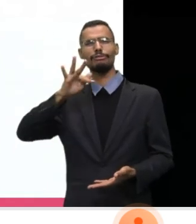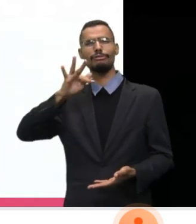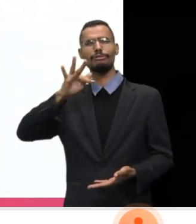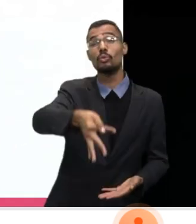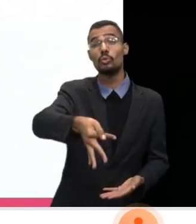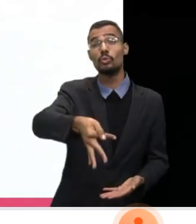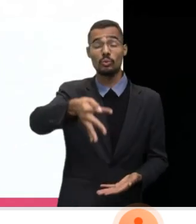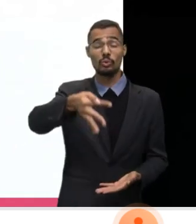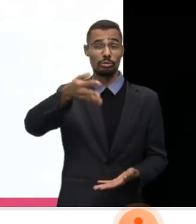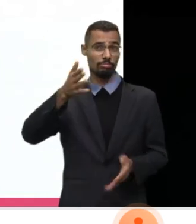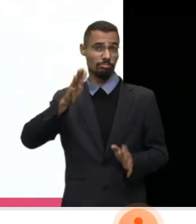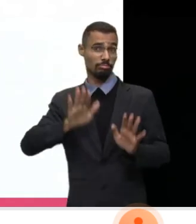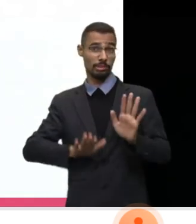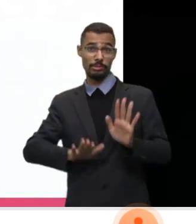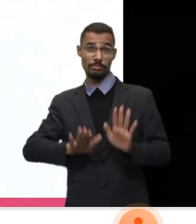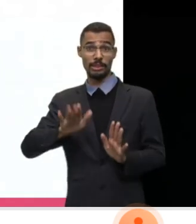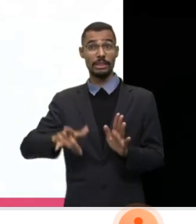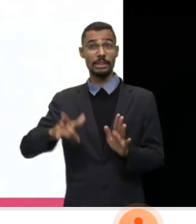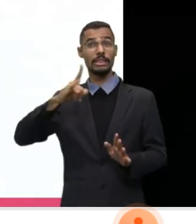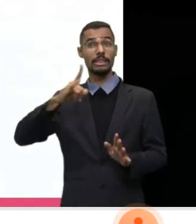tá? Ontem,